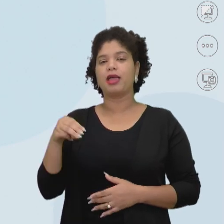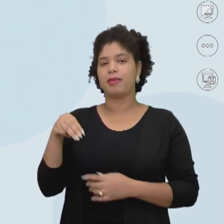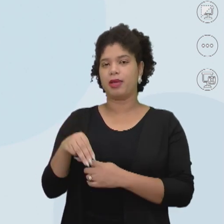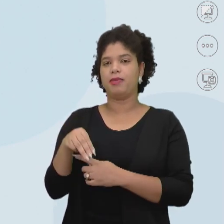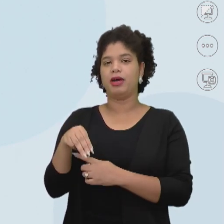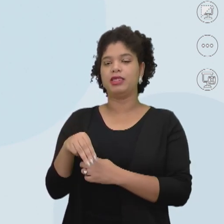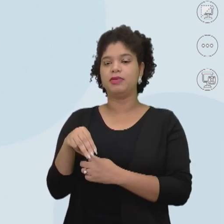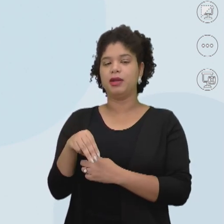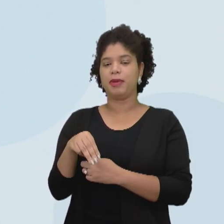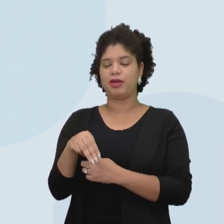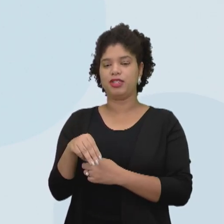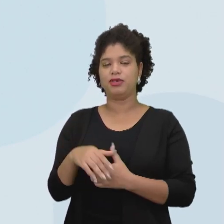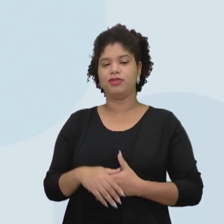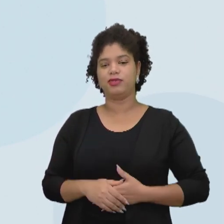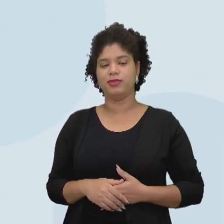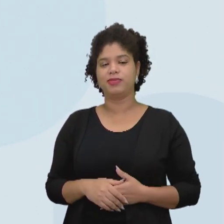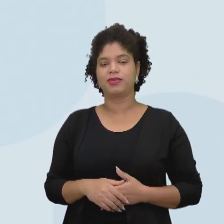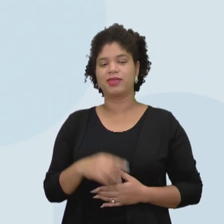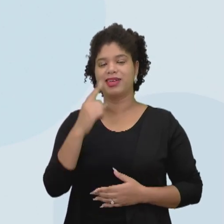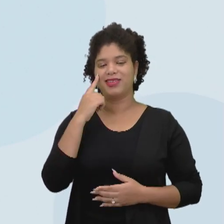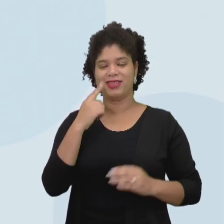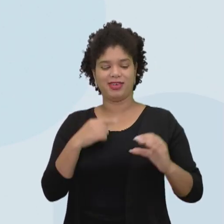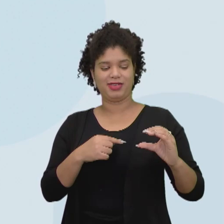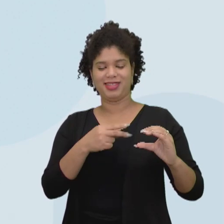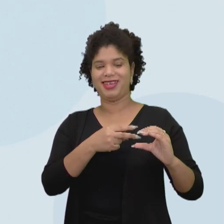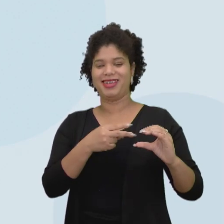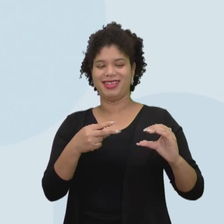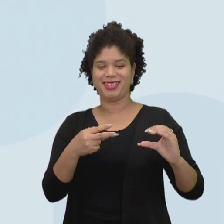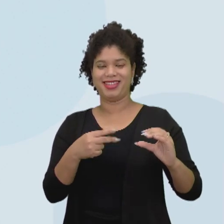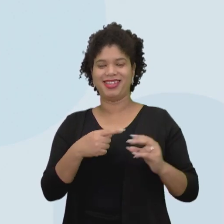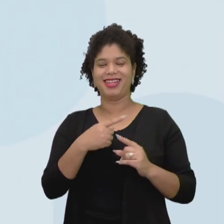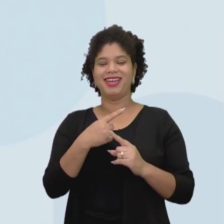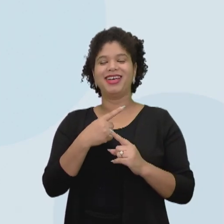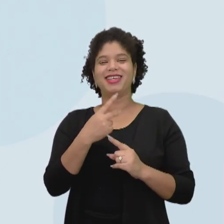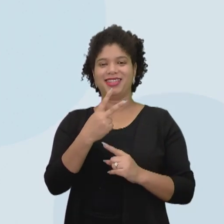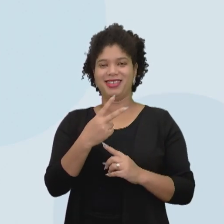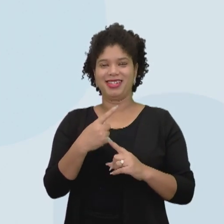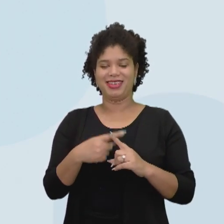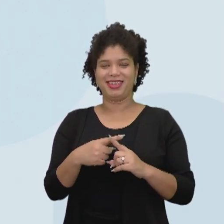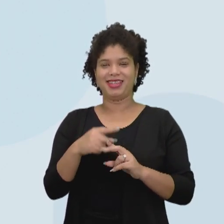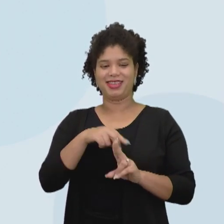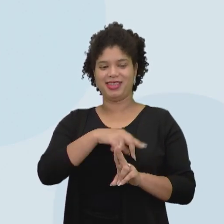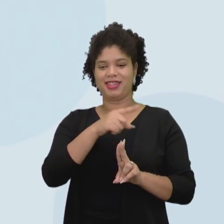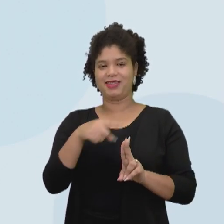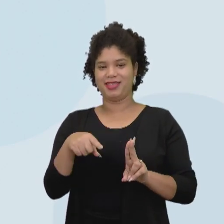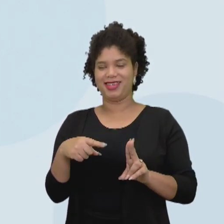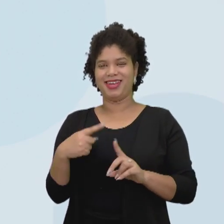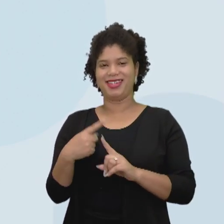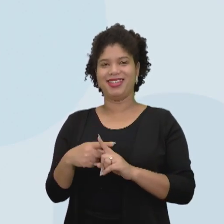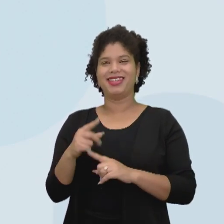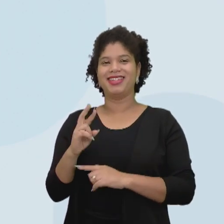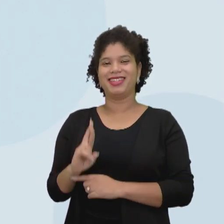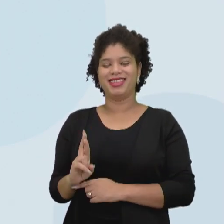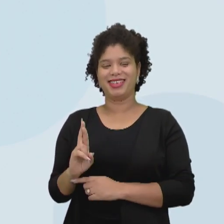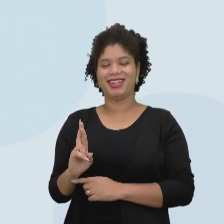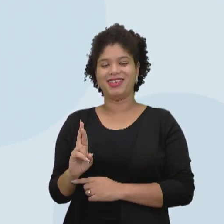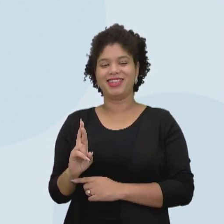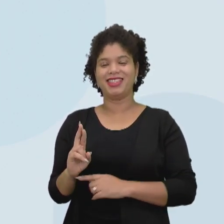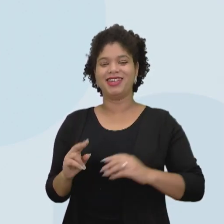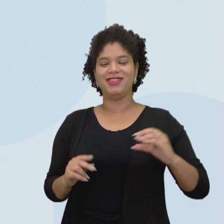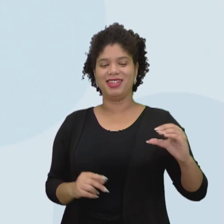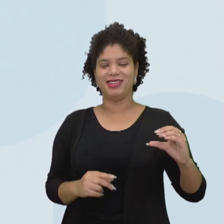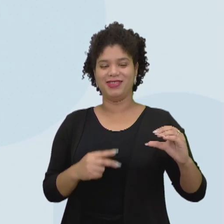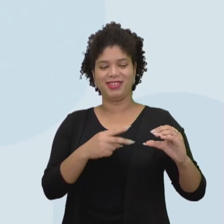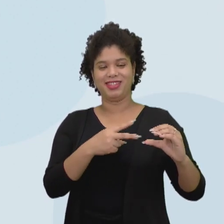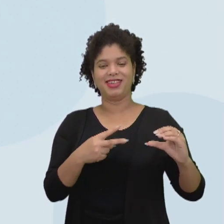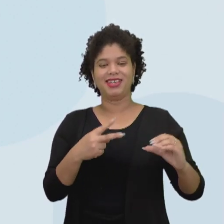Agora a gente vai pro comprimento. Comprimento é 2 vezes o π vezes o raio. Tá bom, então é